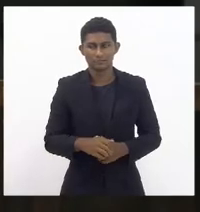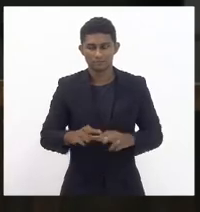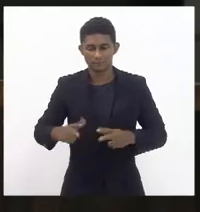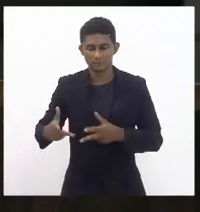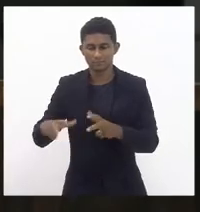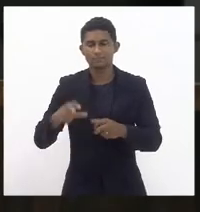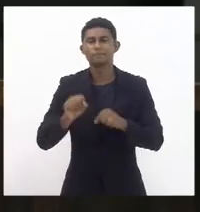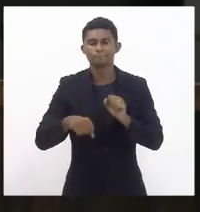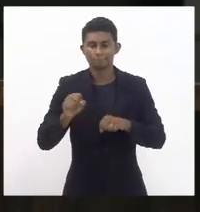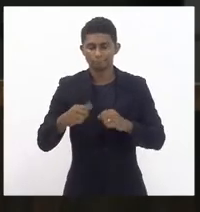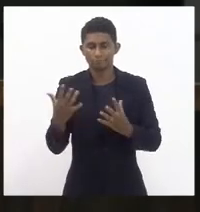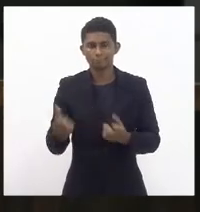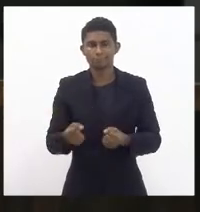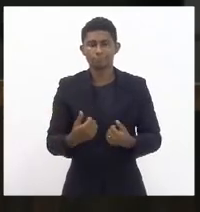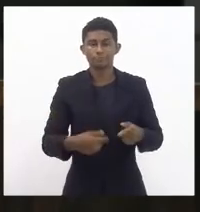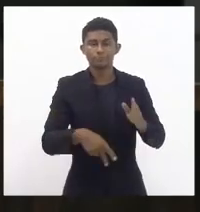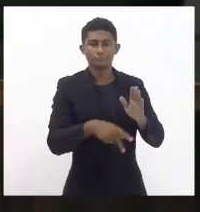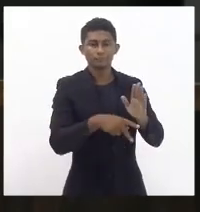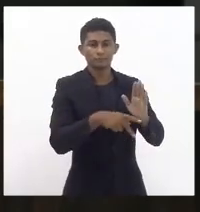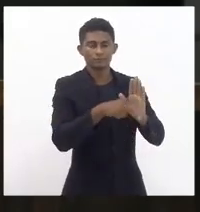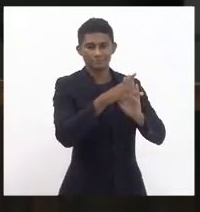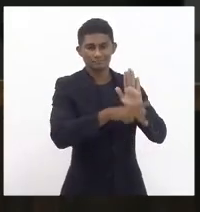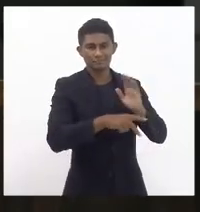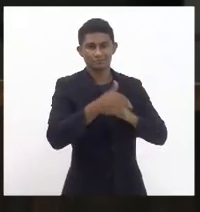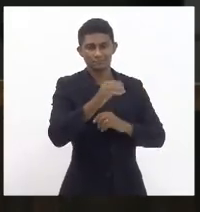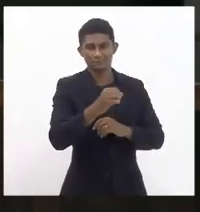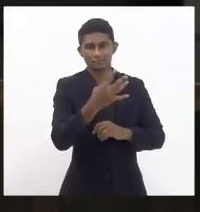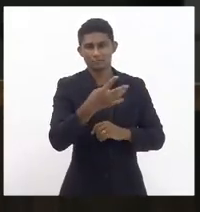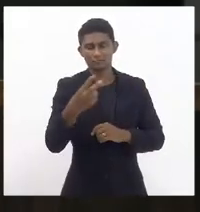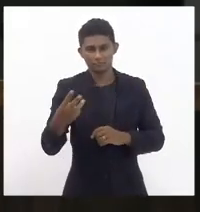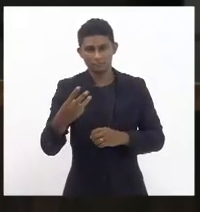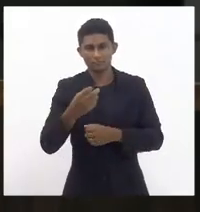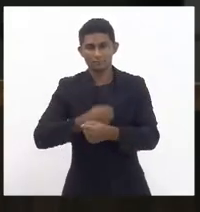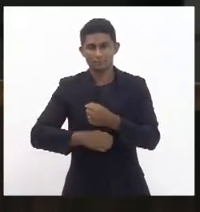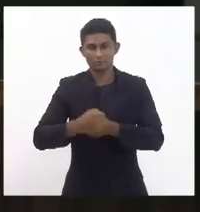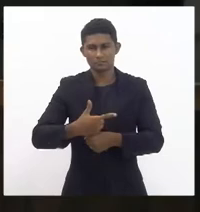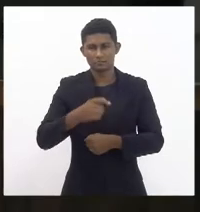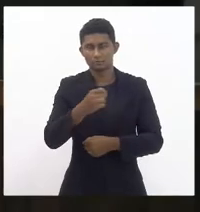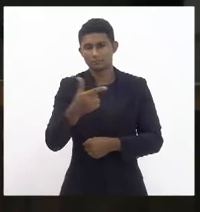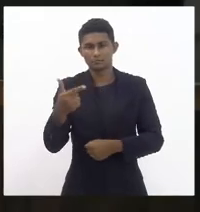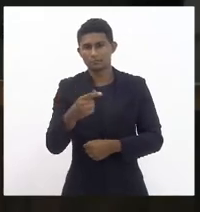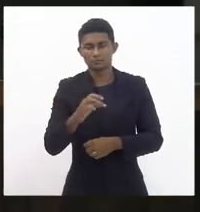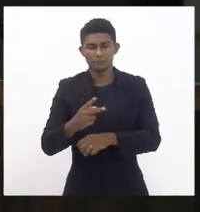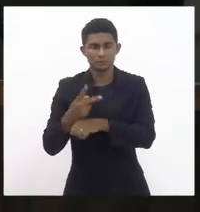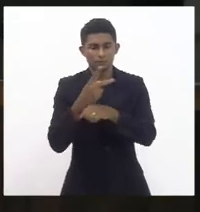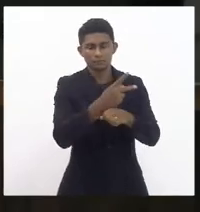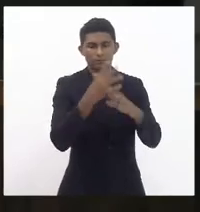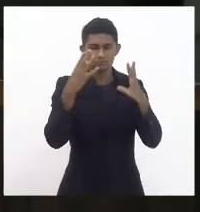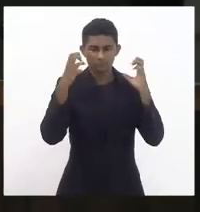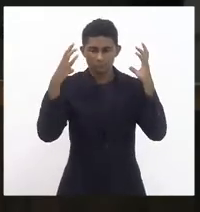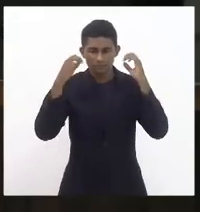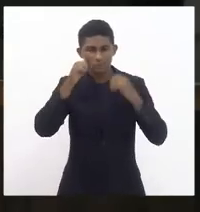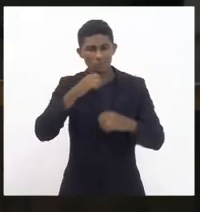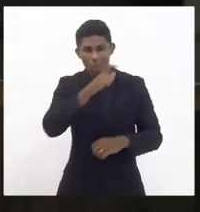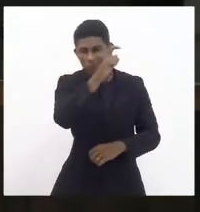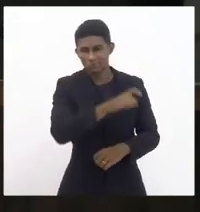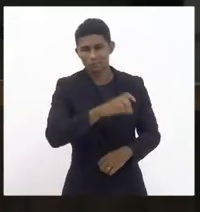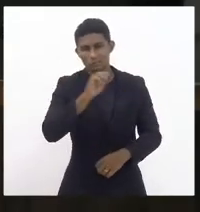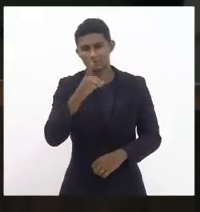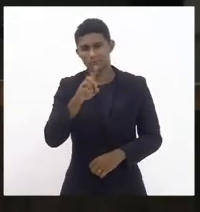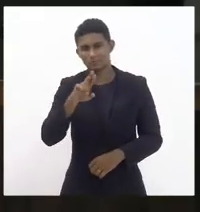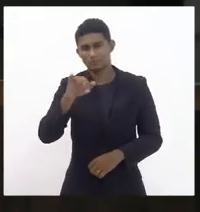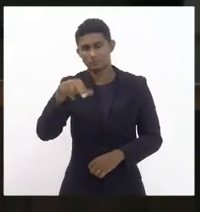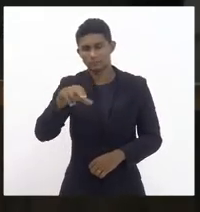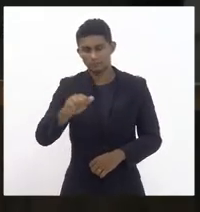mais favorável Deputado Sérgio Fernandes pode a solução 1043 22 da Mônica com sede primaria e Adriana facina Gurgel